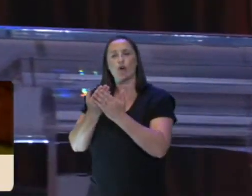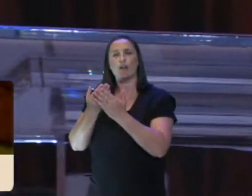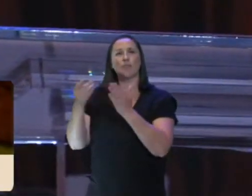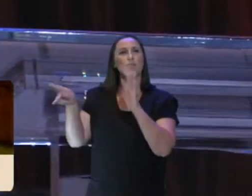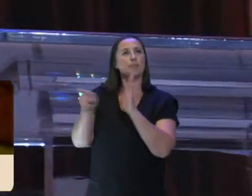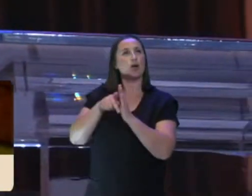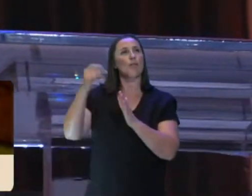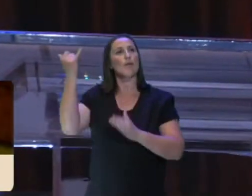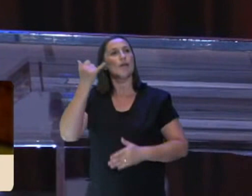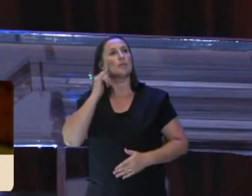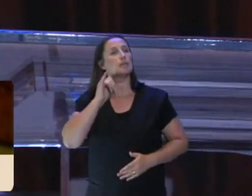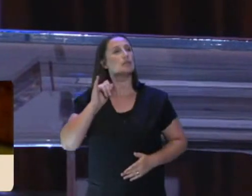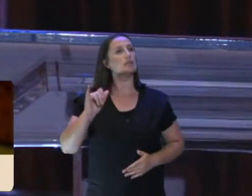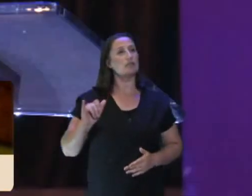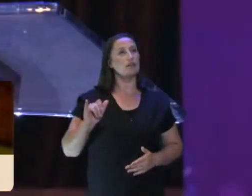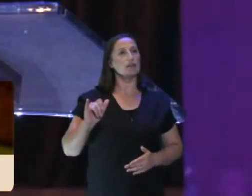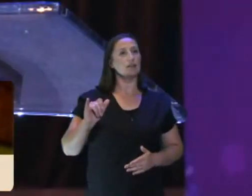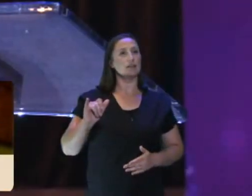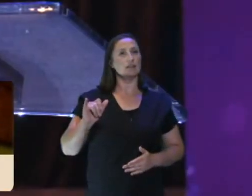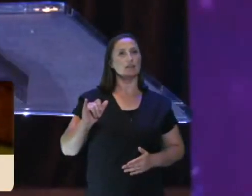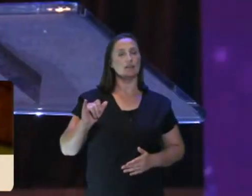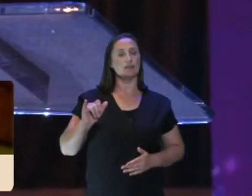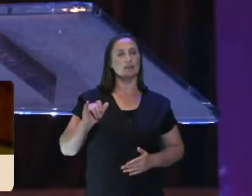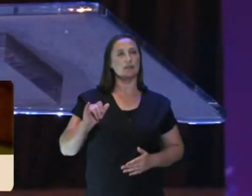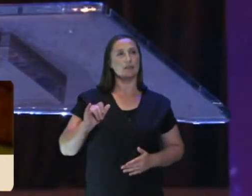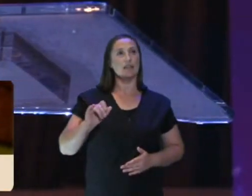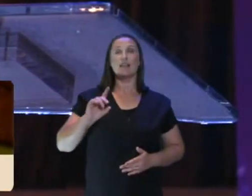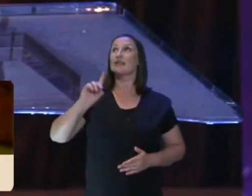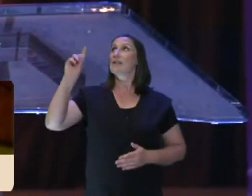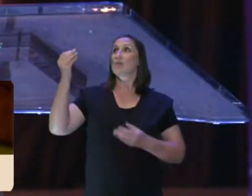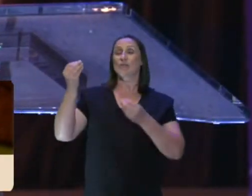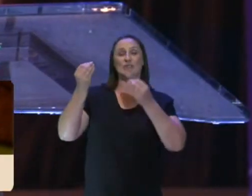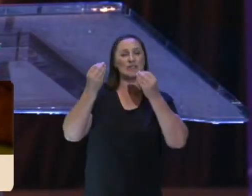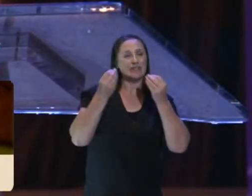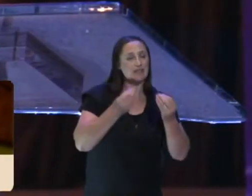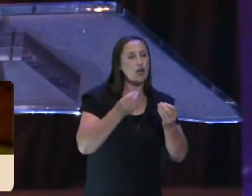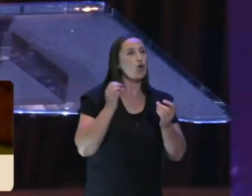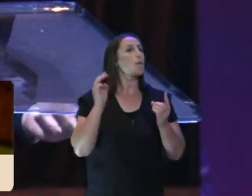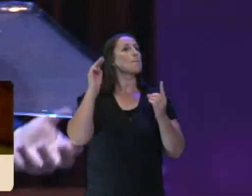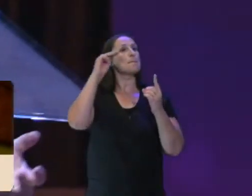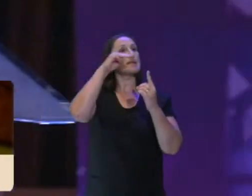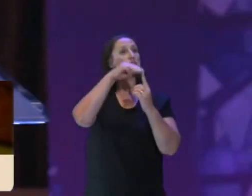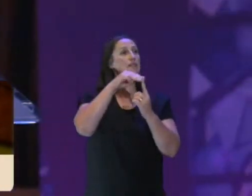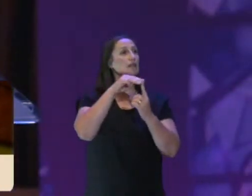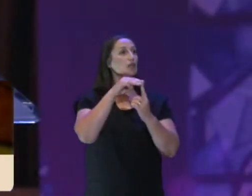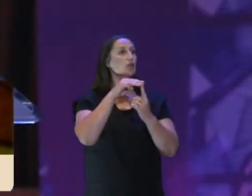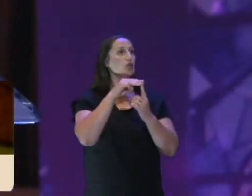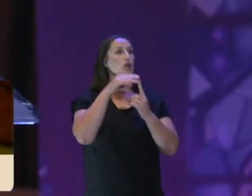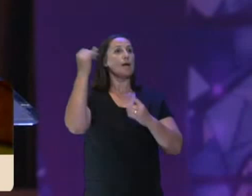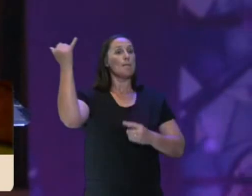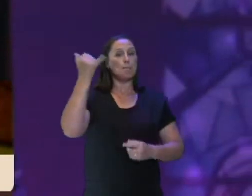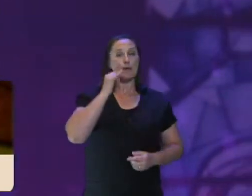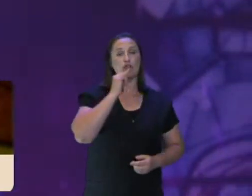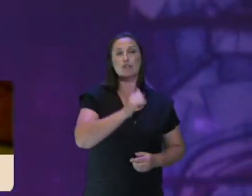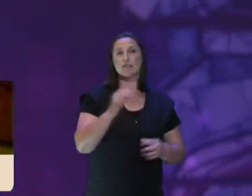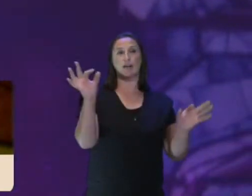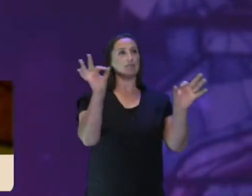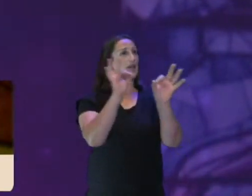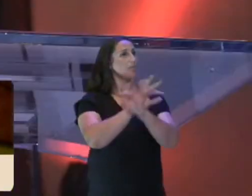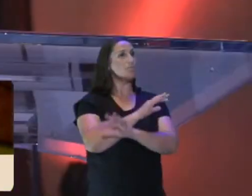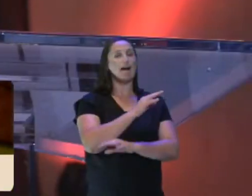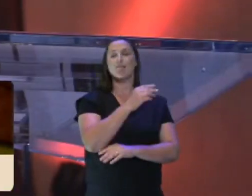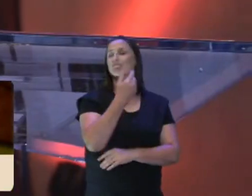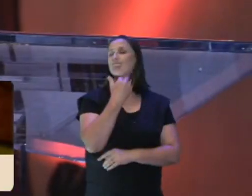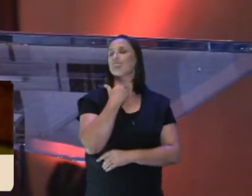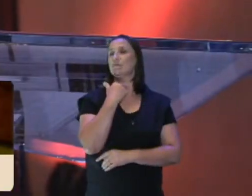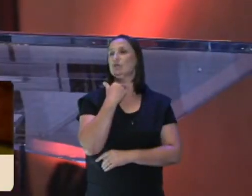de missão. A profecia não podia terminar em Israel, tinha que se levantar um povo que pudesse